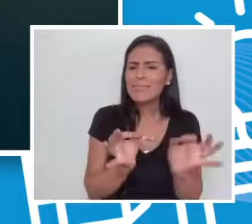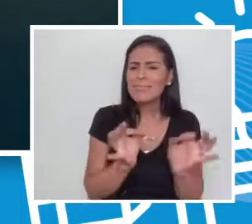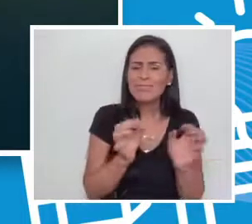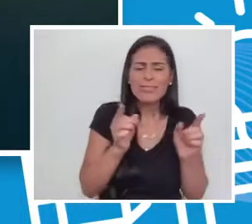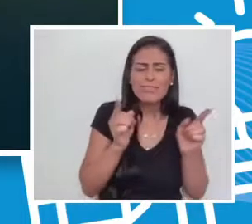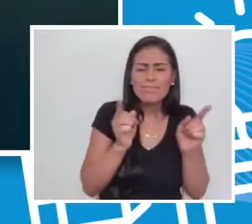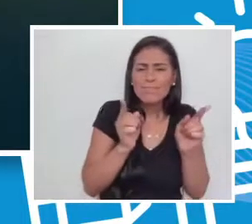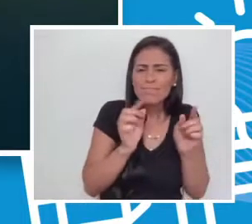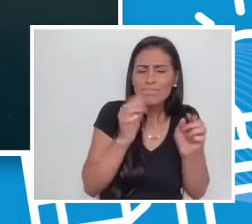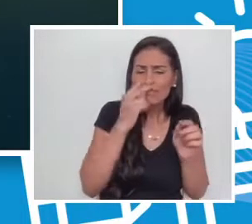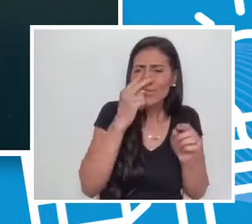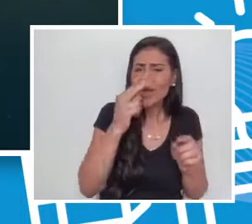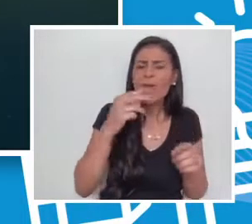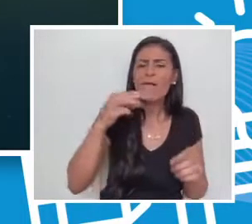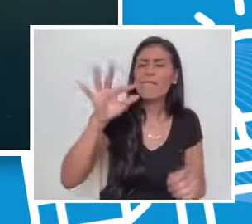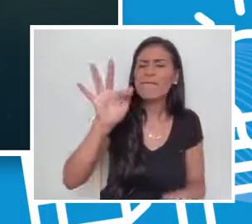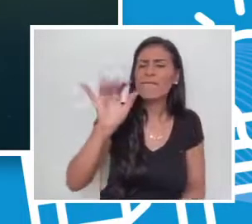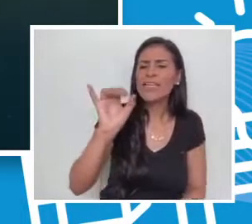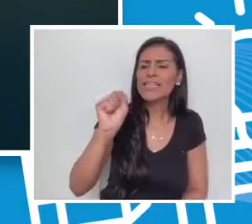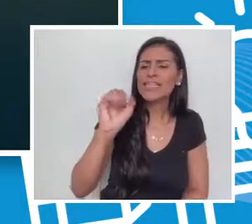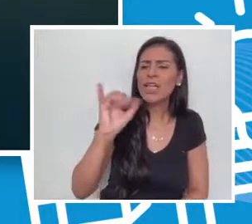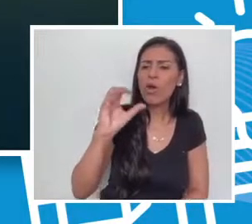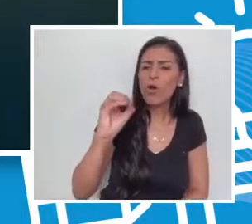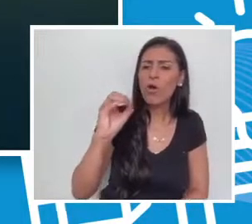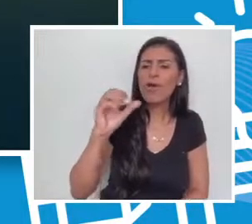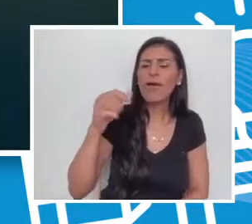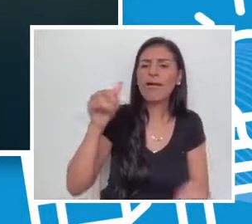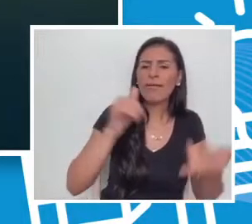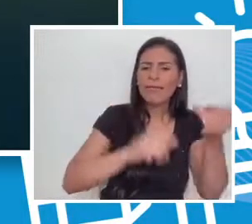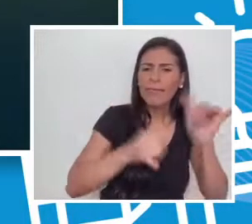etc., e a gente vai caminhando para